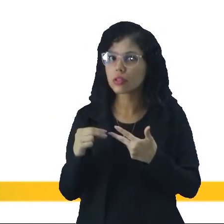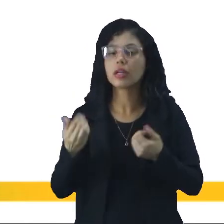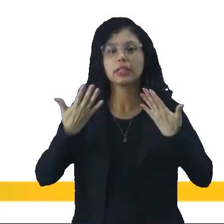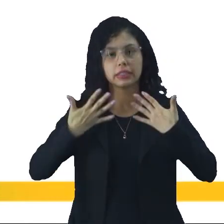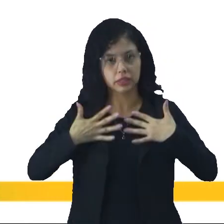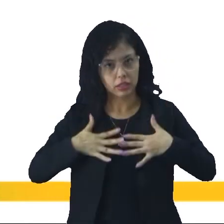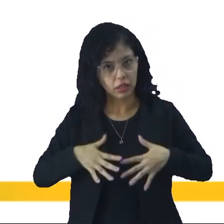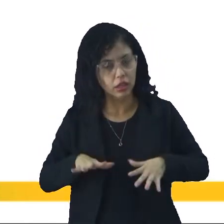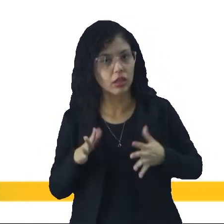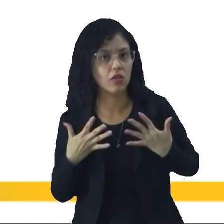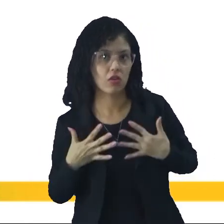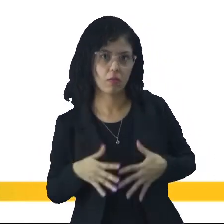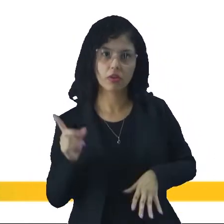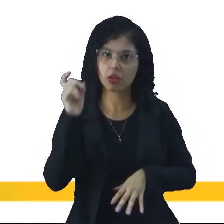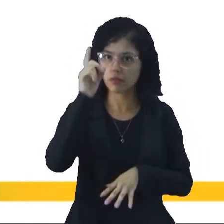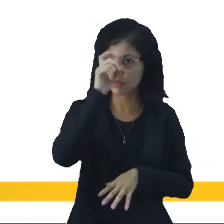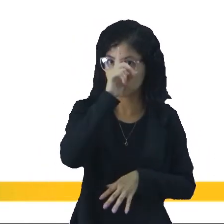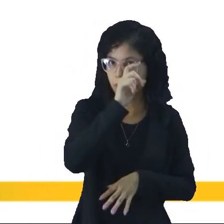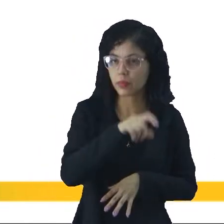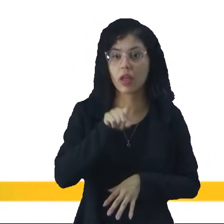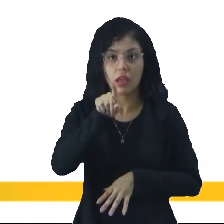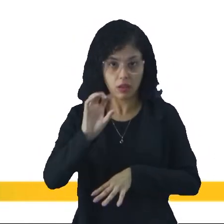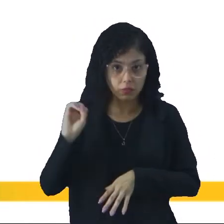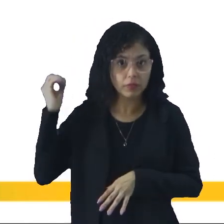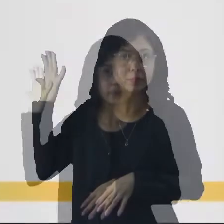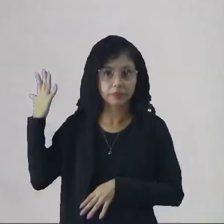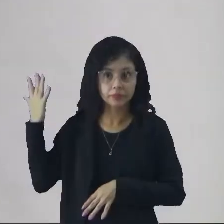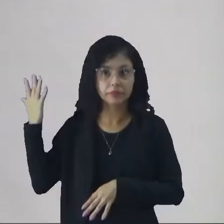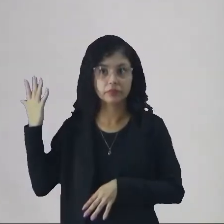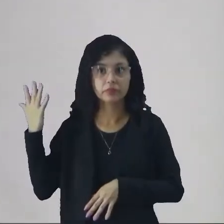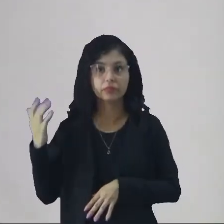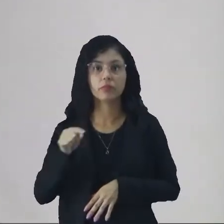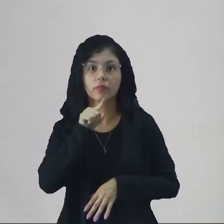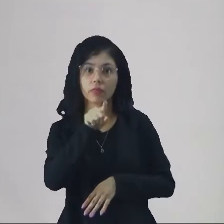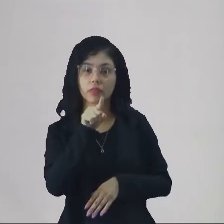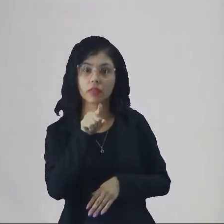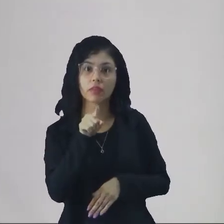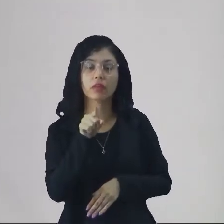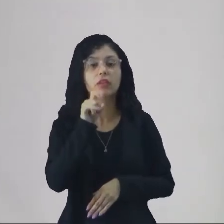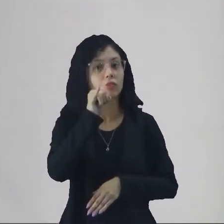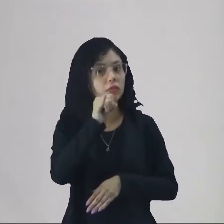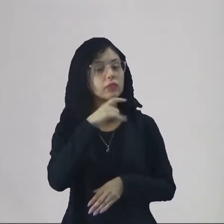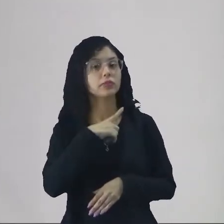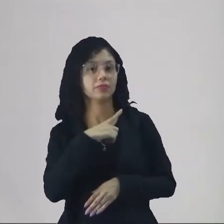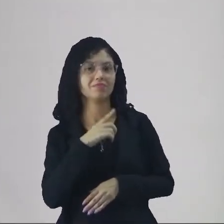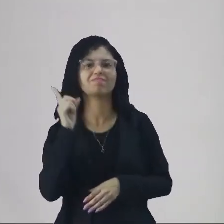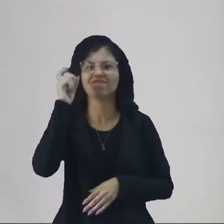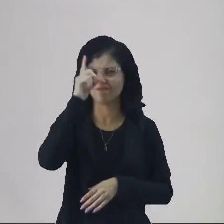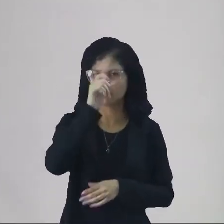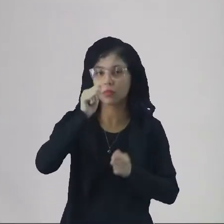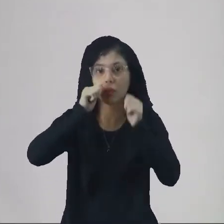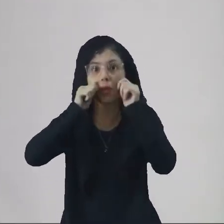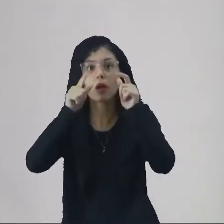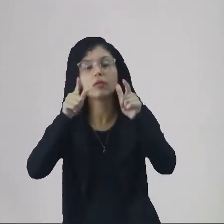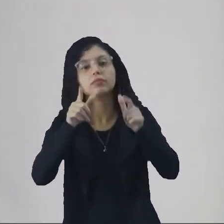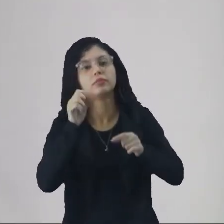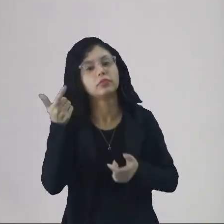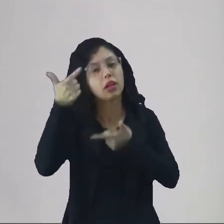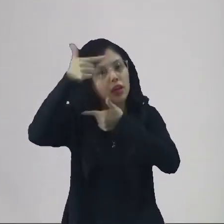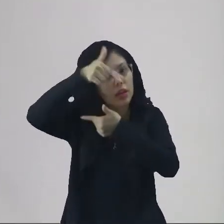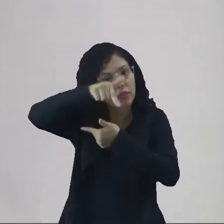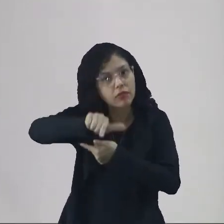ter calma. Se você tem dificuldade, nesse caso, aqui ó, se você tem dificuldade, presta bem atenção.